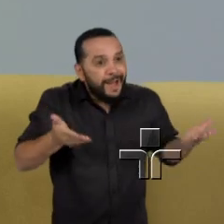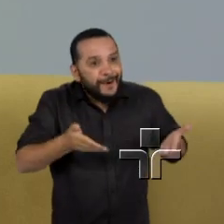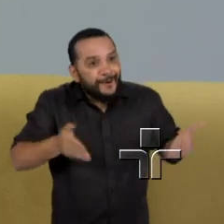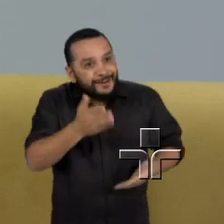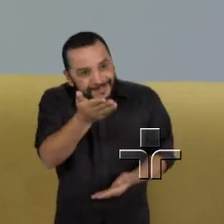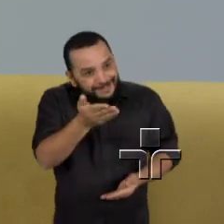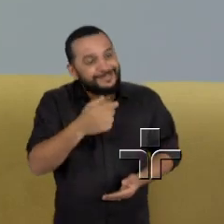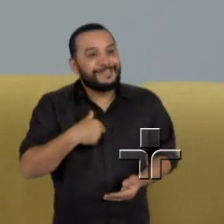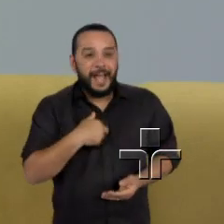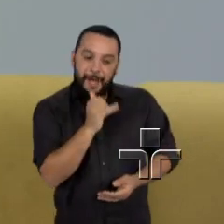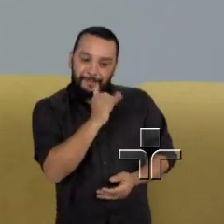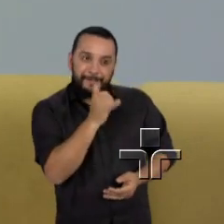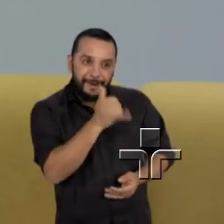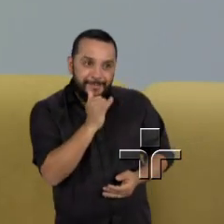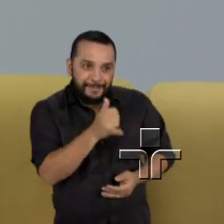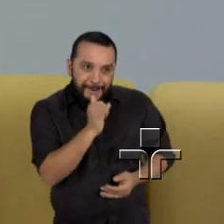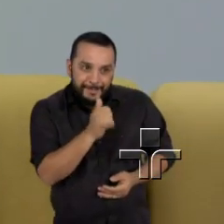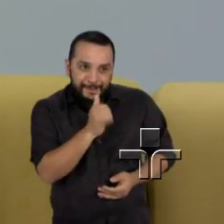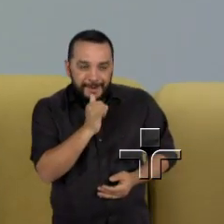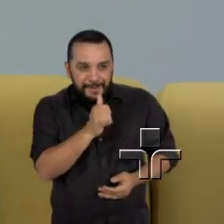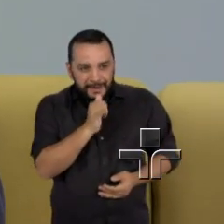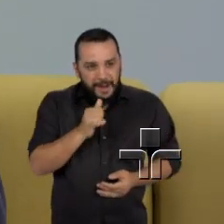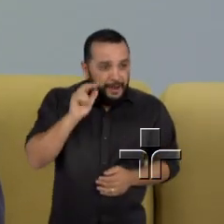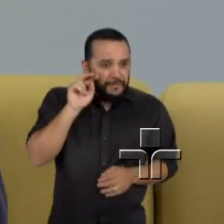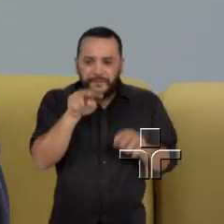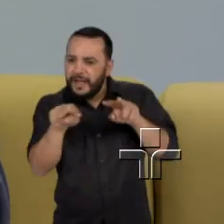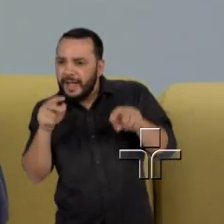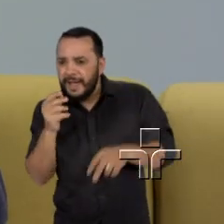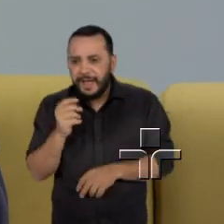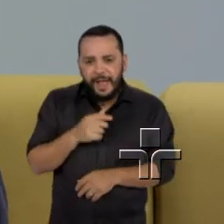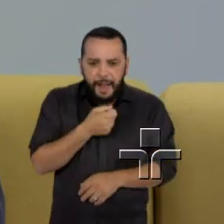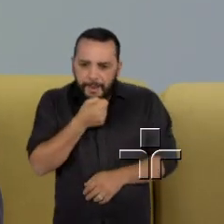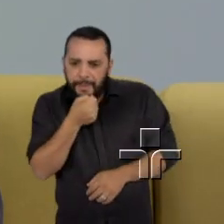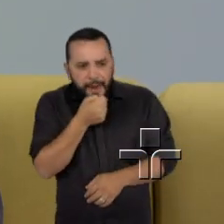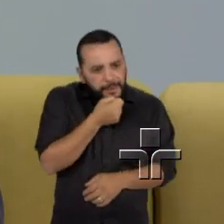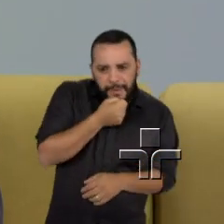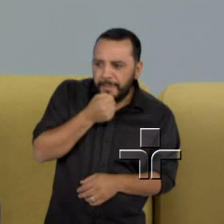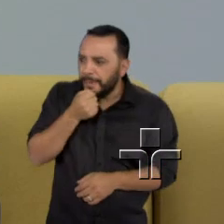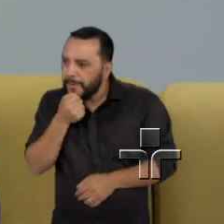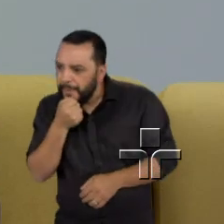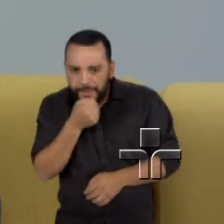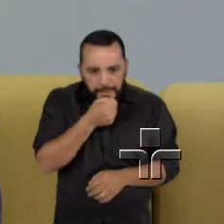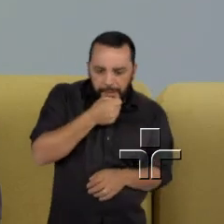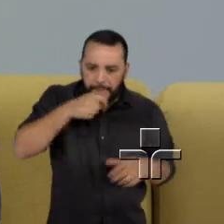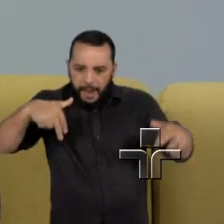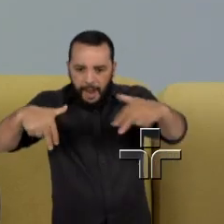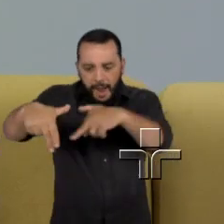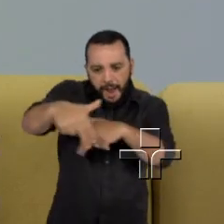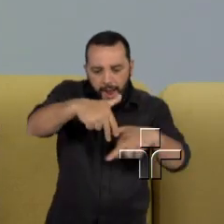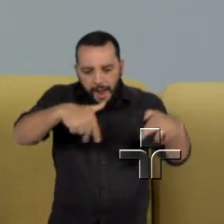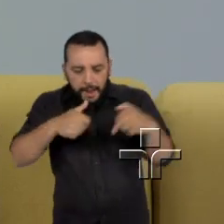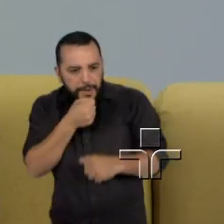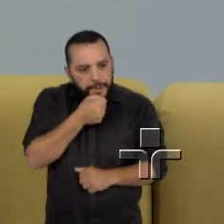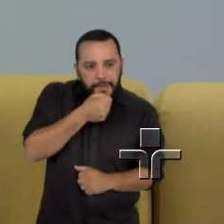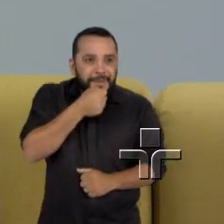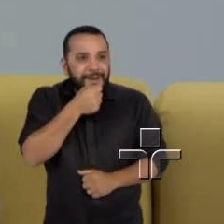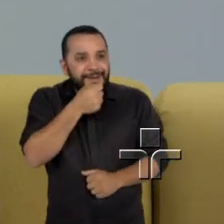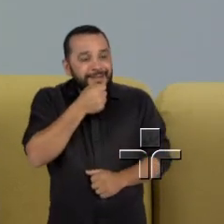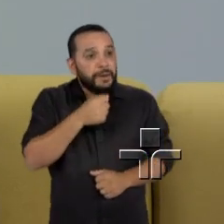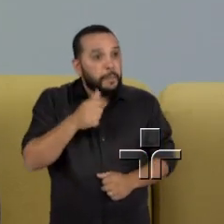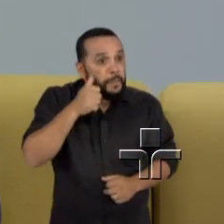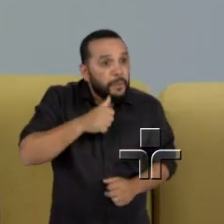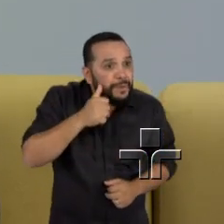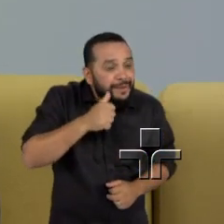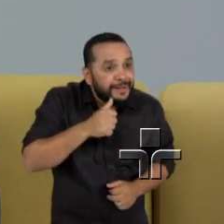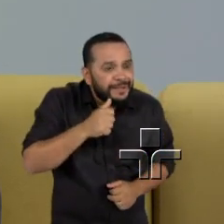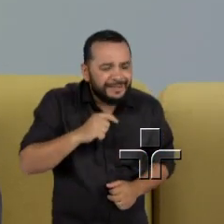transmissão, o que não é comum. Já houve, enfim, uma ou outra experiência anterior em TV aberta, mas